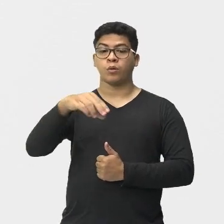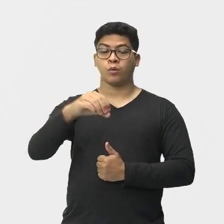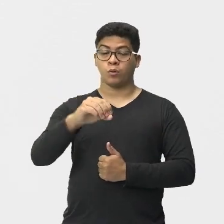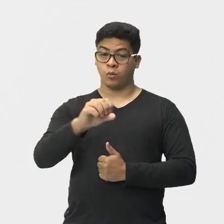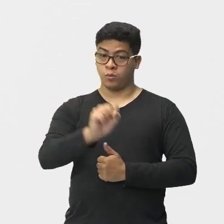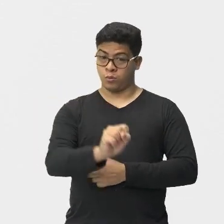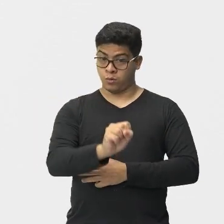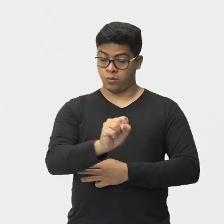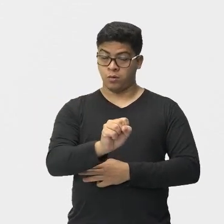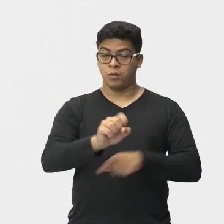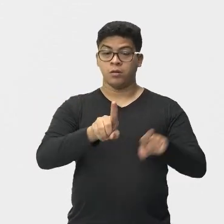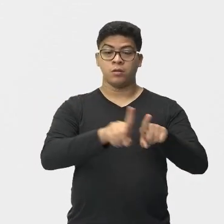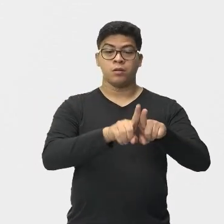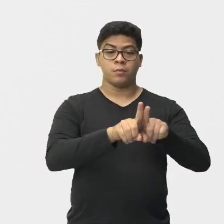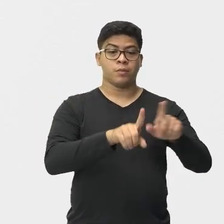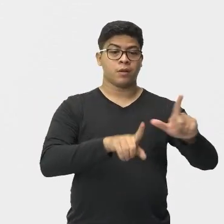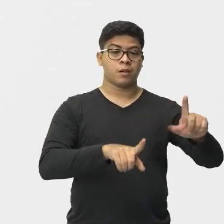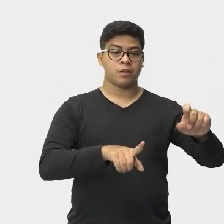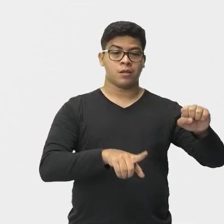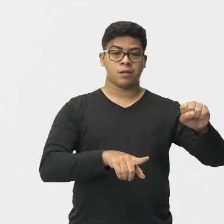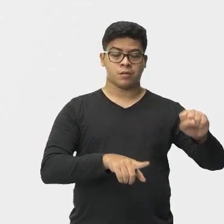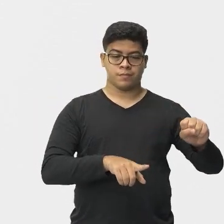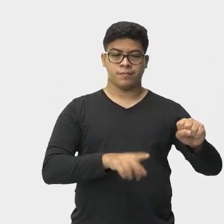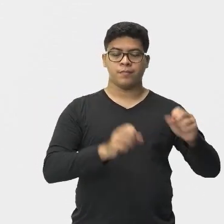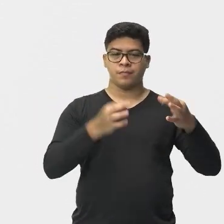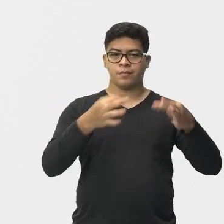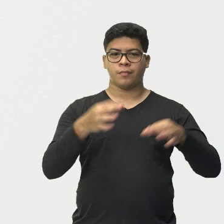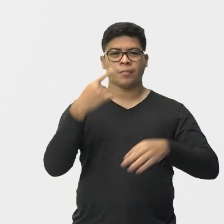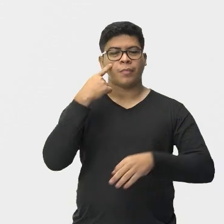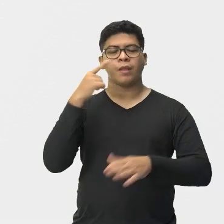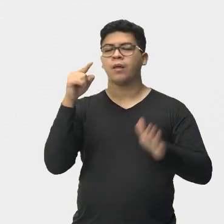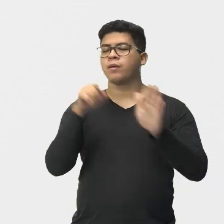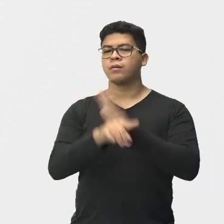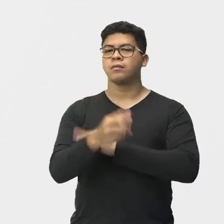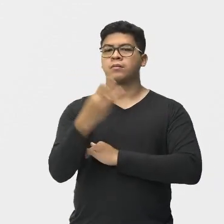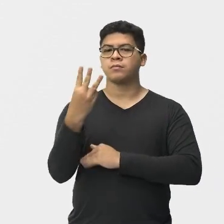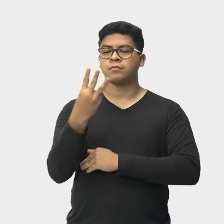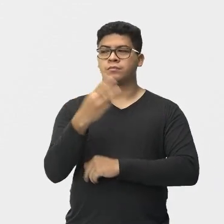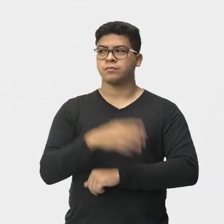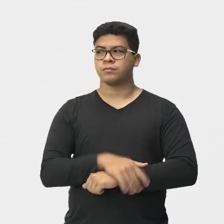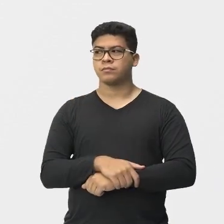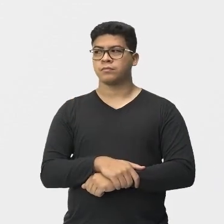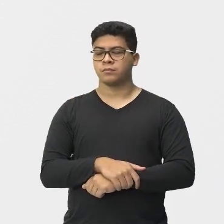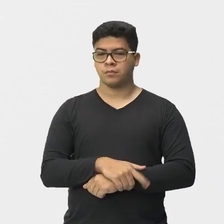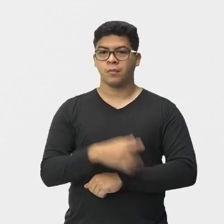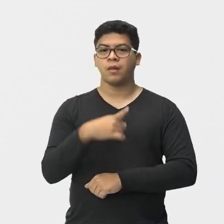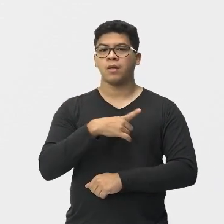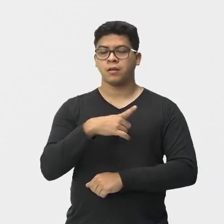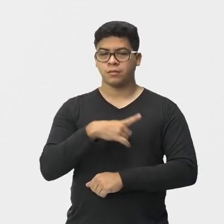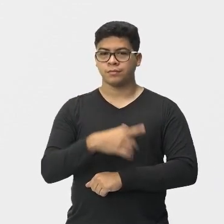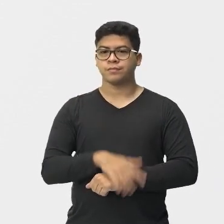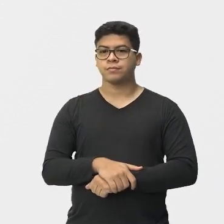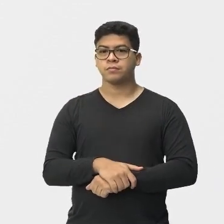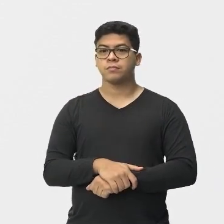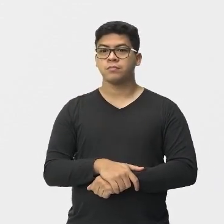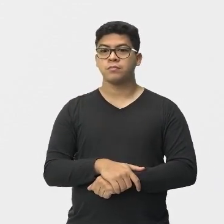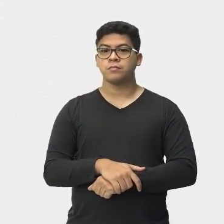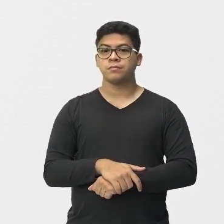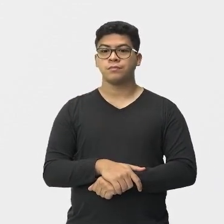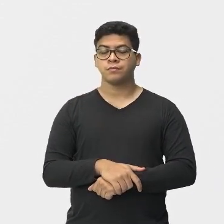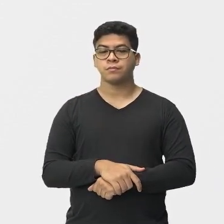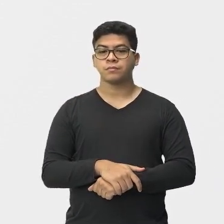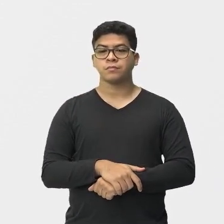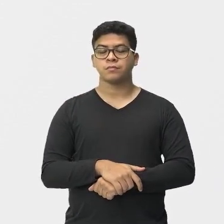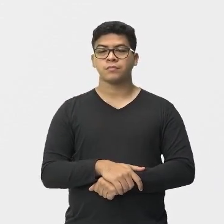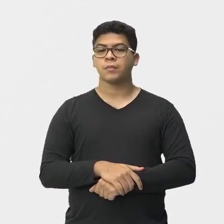substituiu pelo pronome les, tá certo? Na questão 3, temos aqui